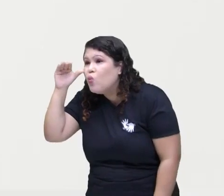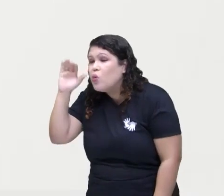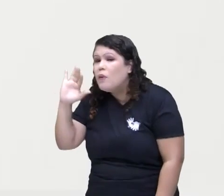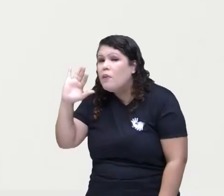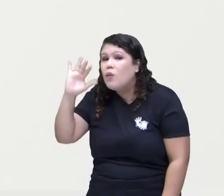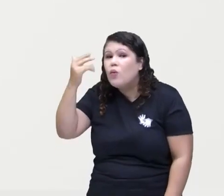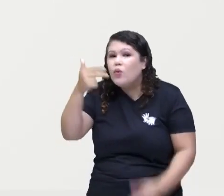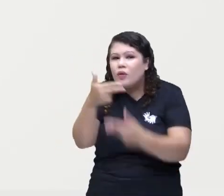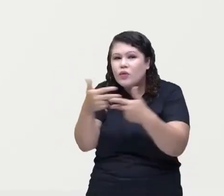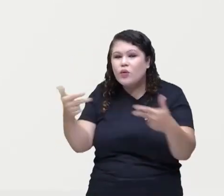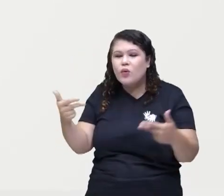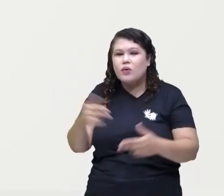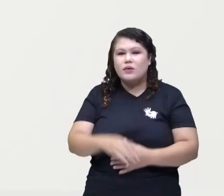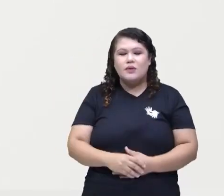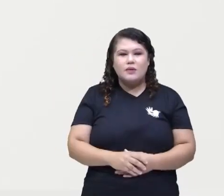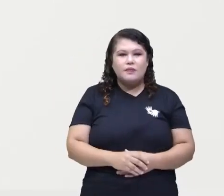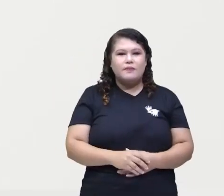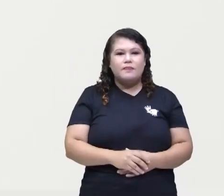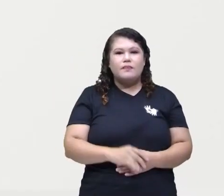nosso próximo exemplo.